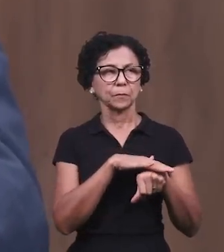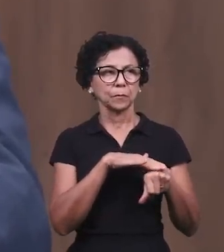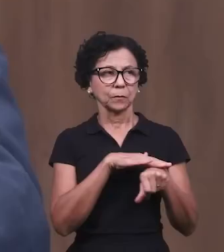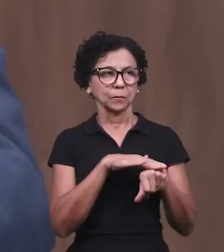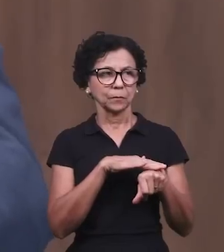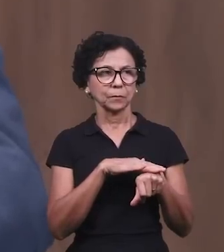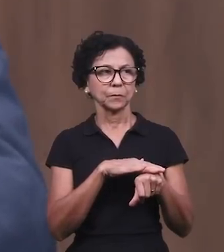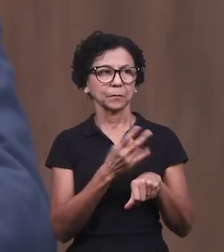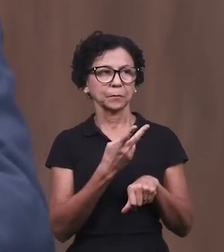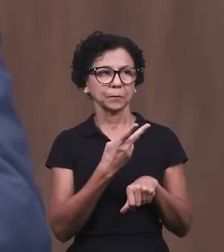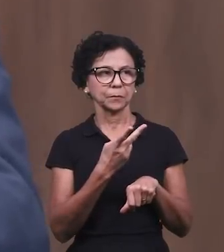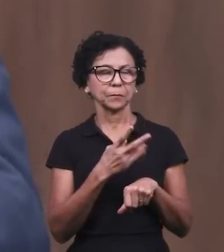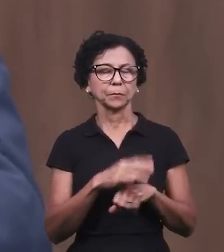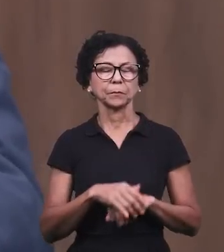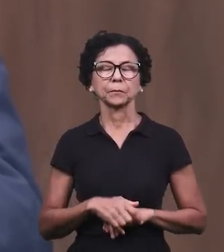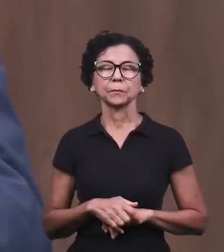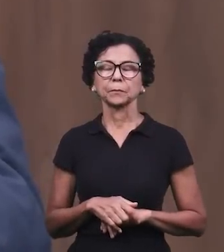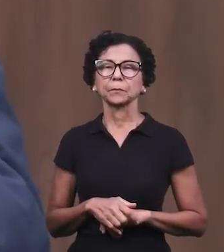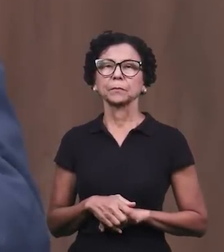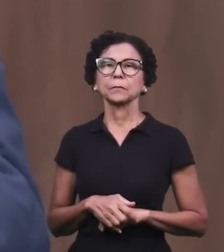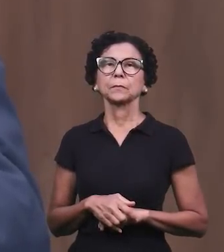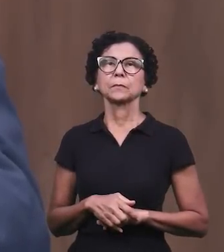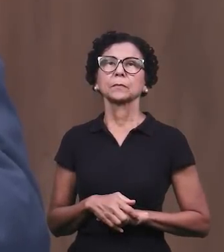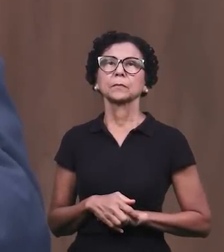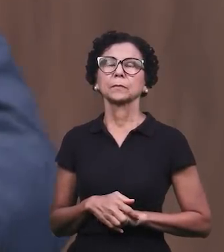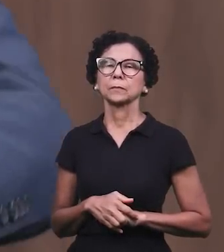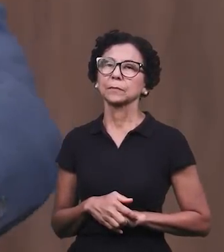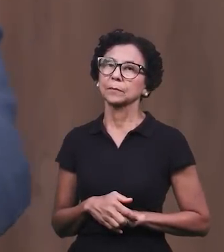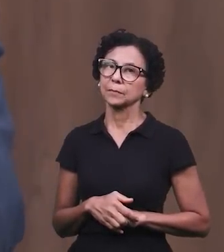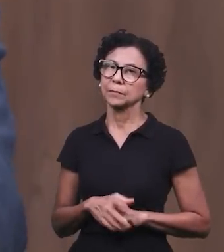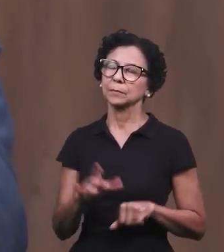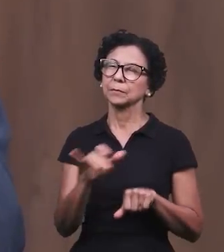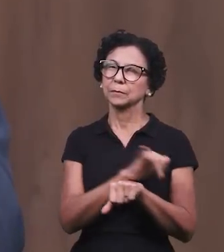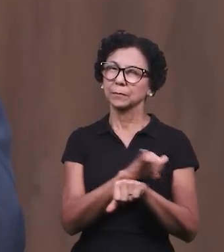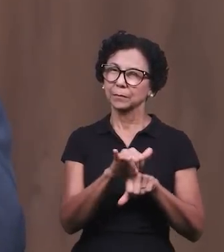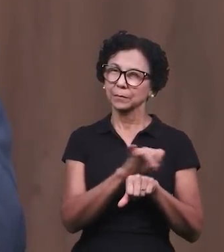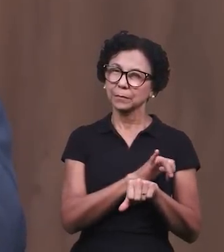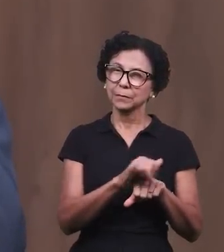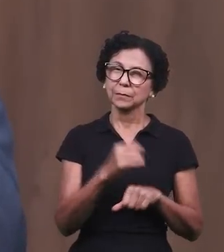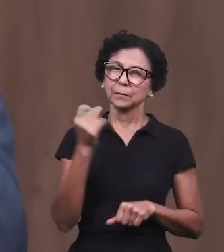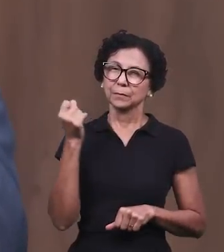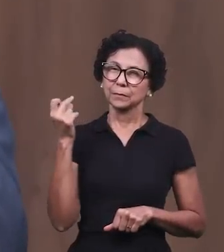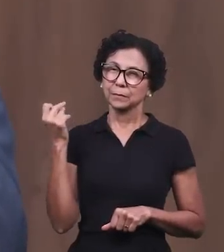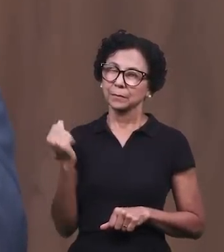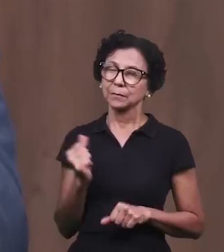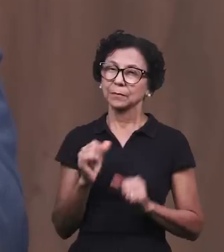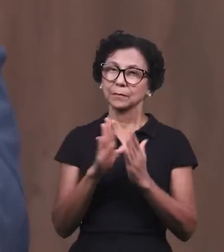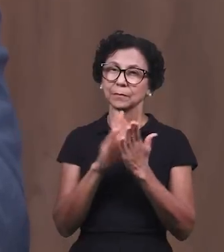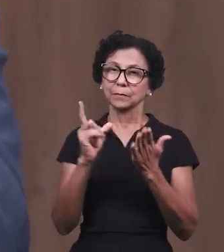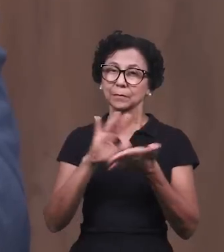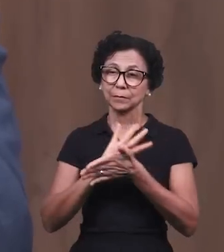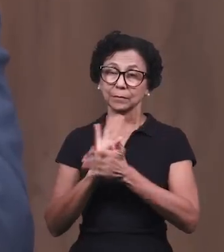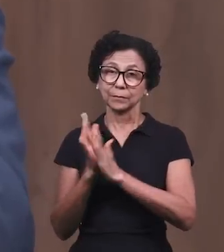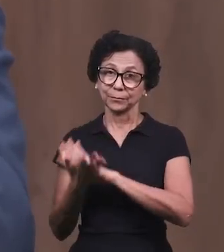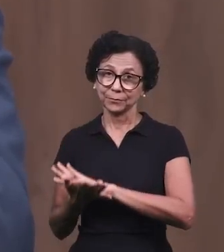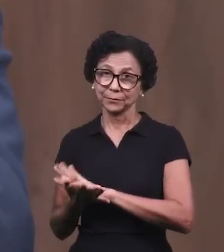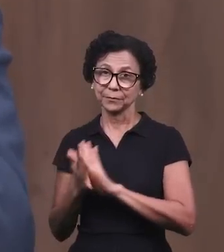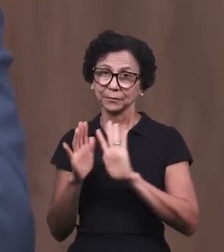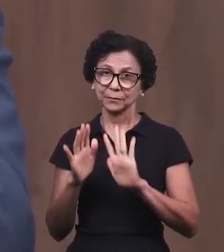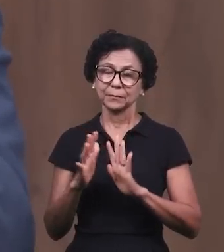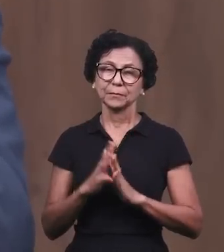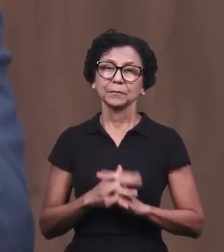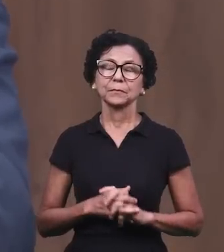palavra da vida, que nós estamos falando aqui, né? Toda a palavra, a inspiração da palavra, a palavra como regra de